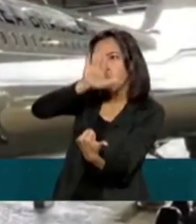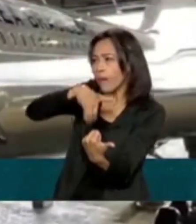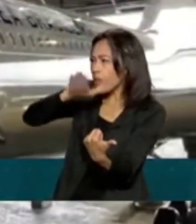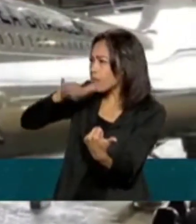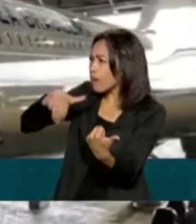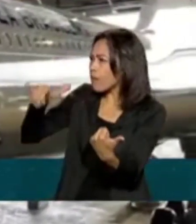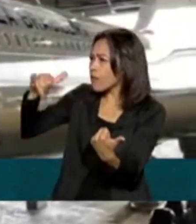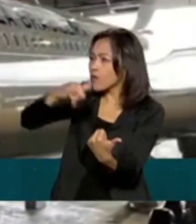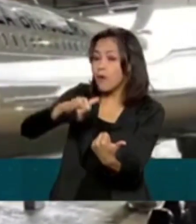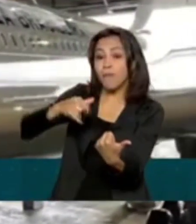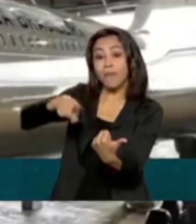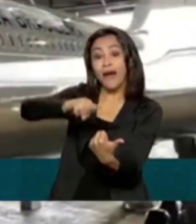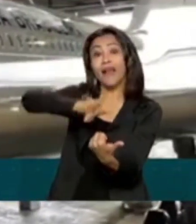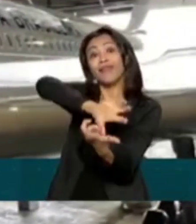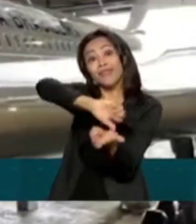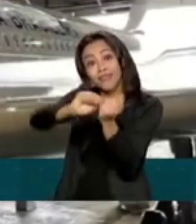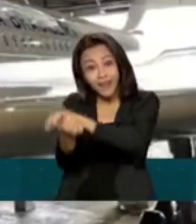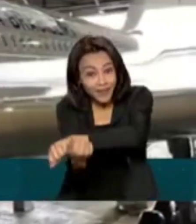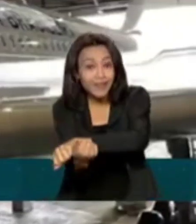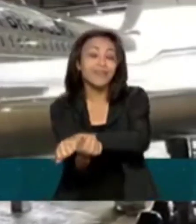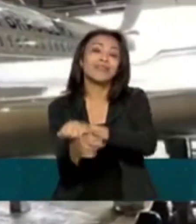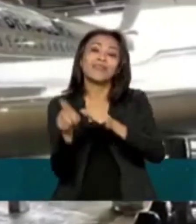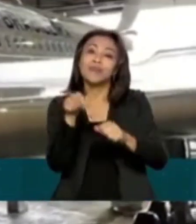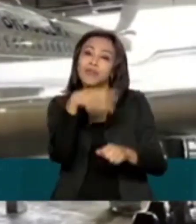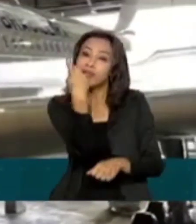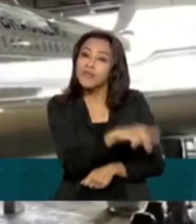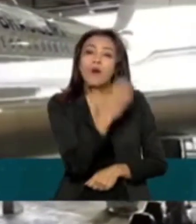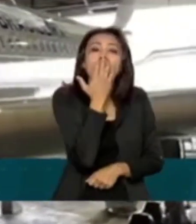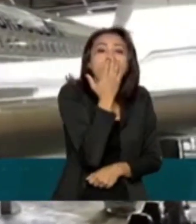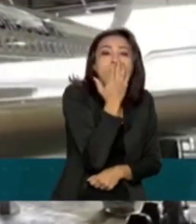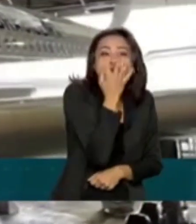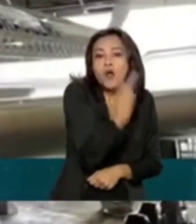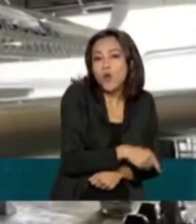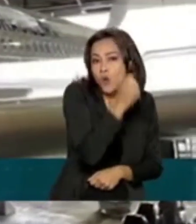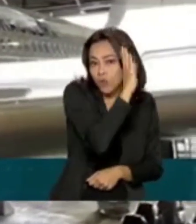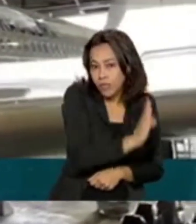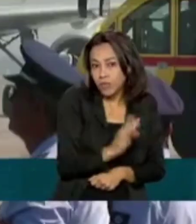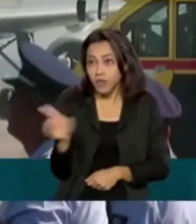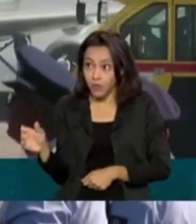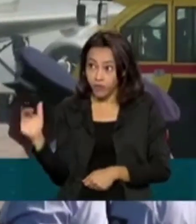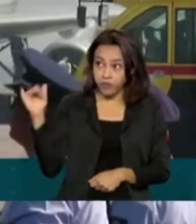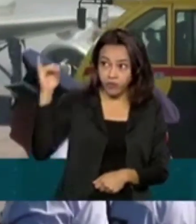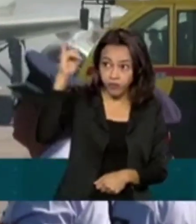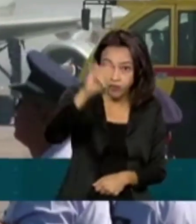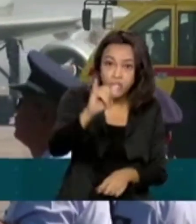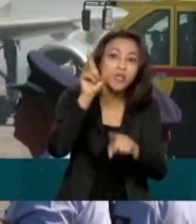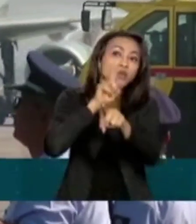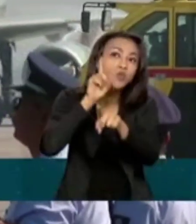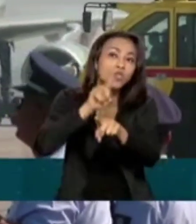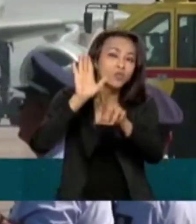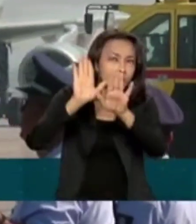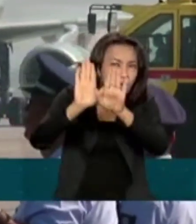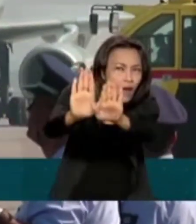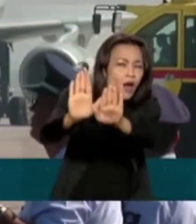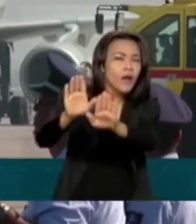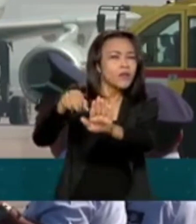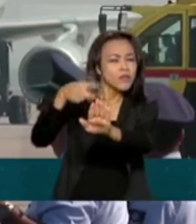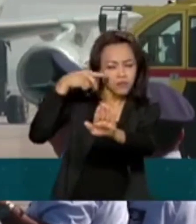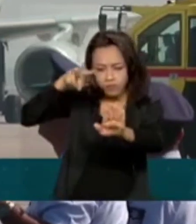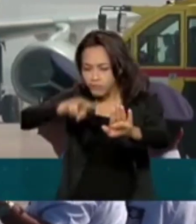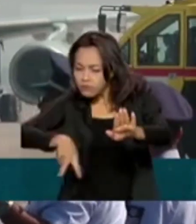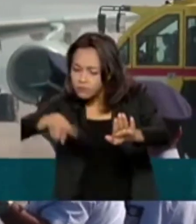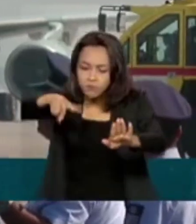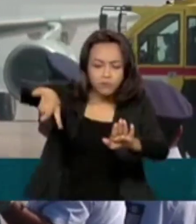a tradicional cor cinza dos aviões da FAB e seguiu para os Estados Unidos. Lá, o avião passou por uma série de